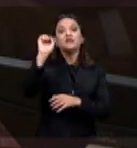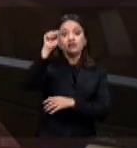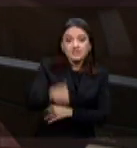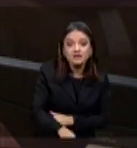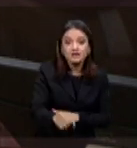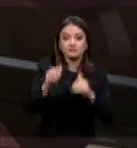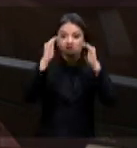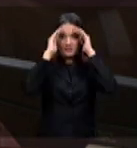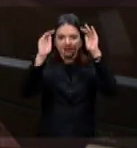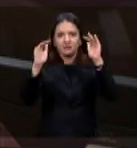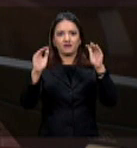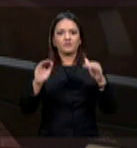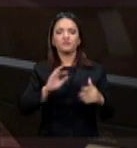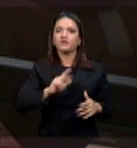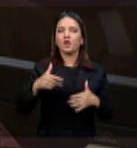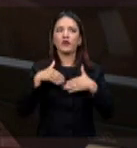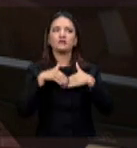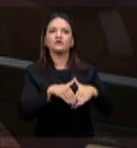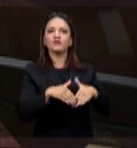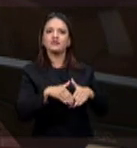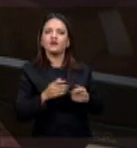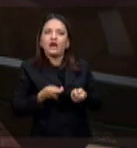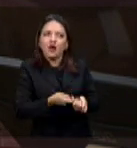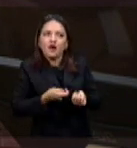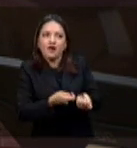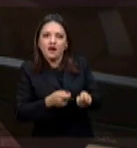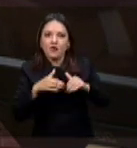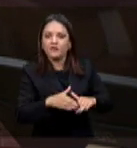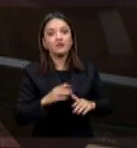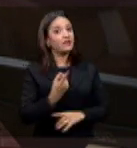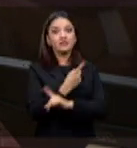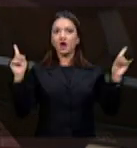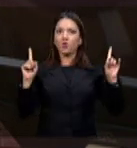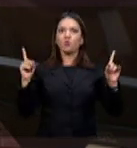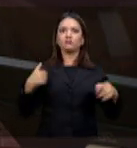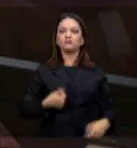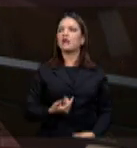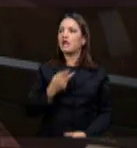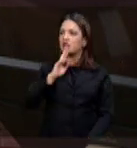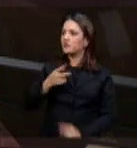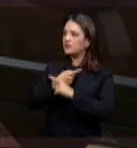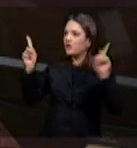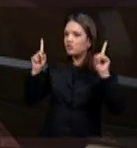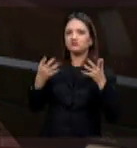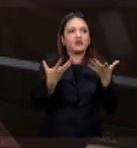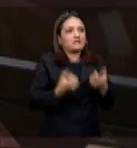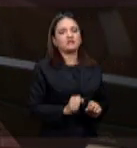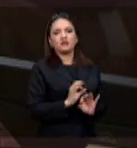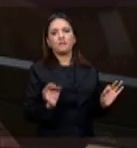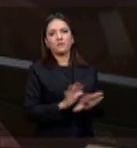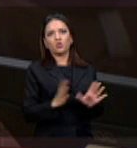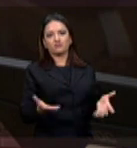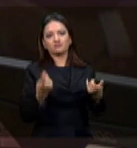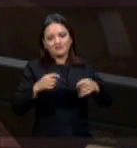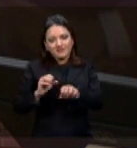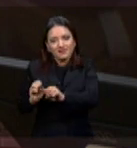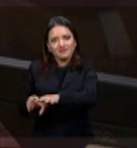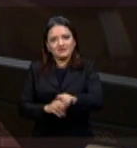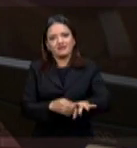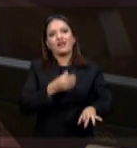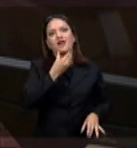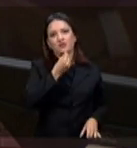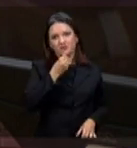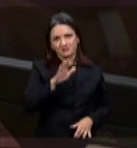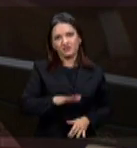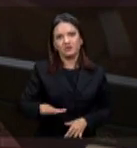começo era sim e depois virou não, que é menos não. Não, não é não. E eu queria terminar falando duas